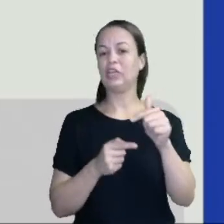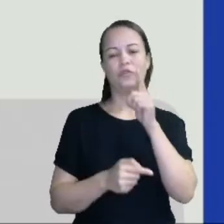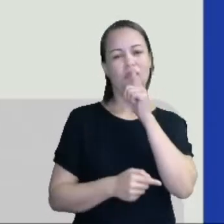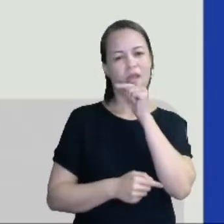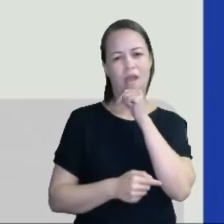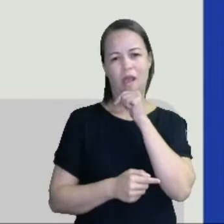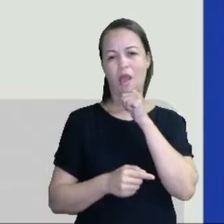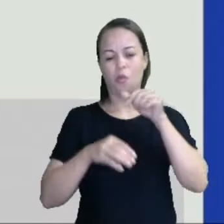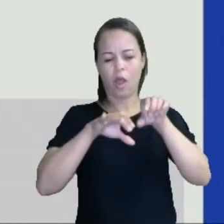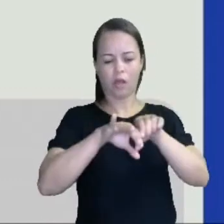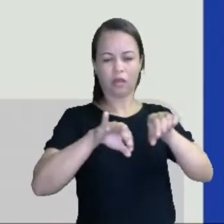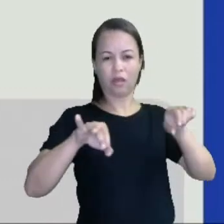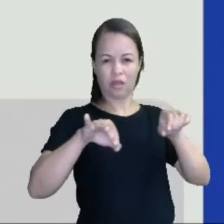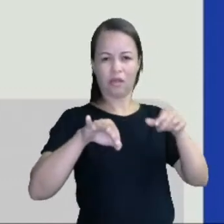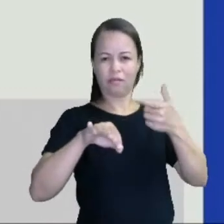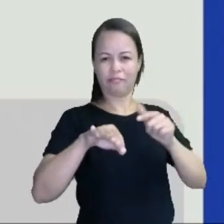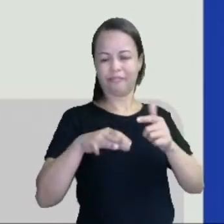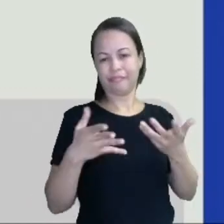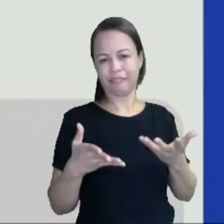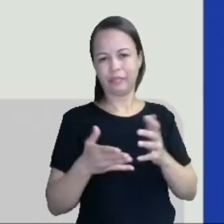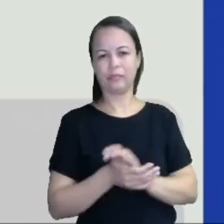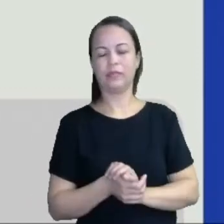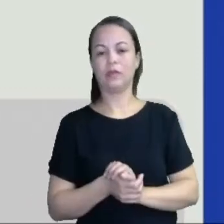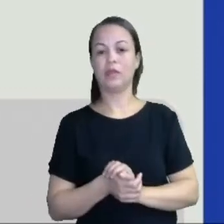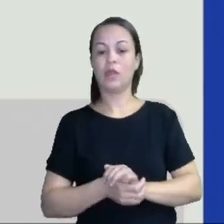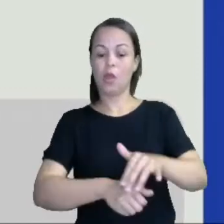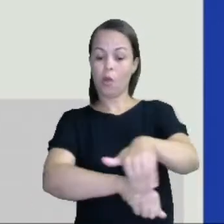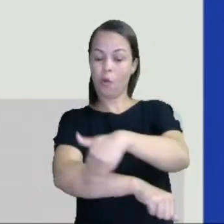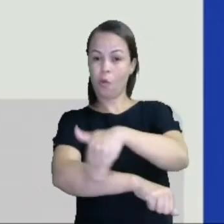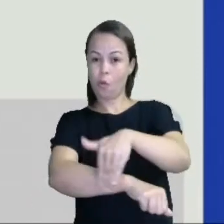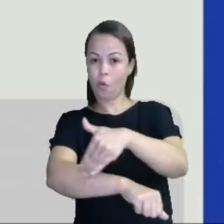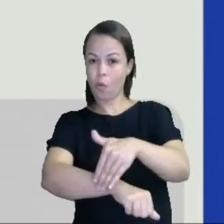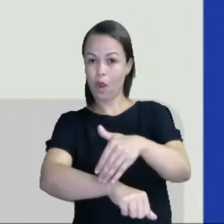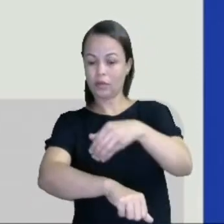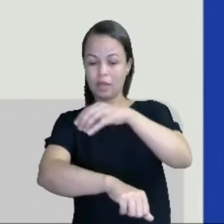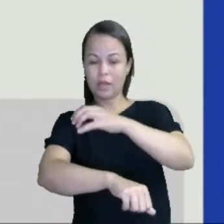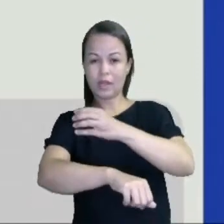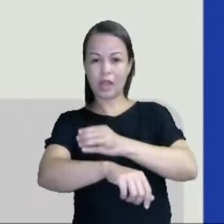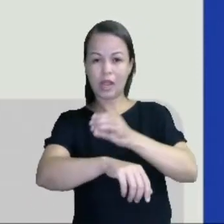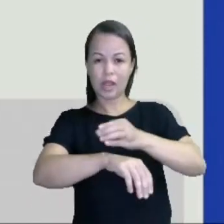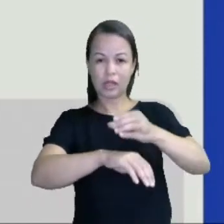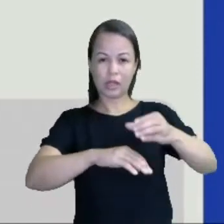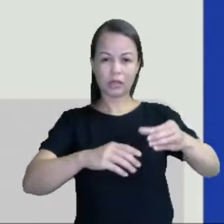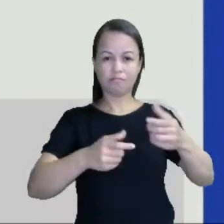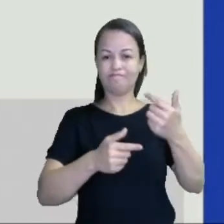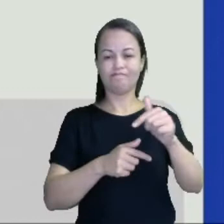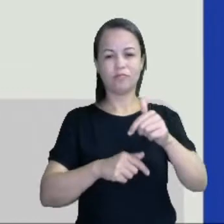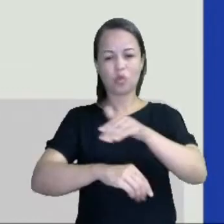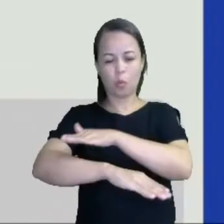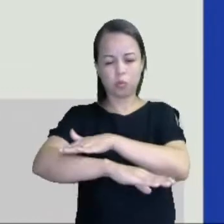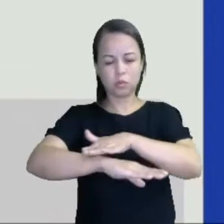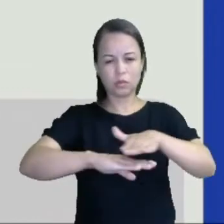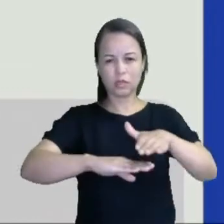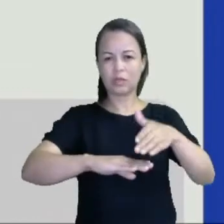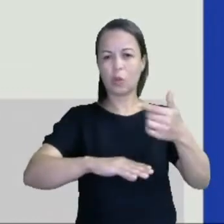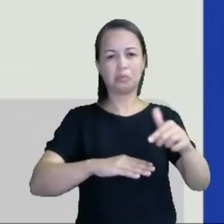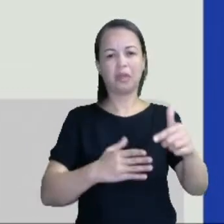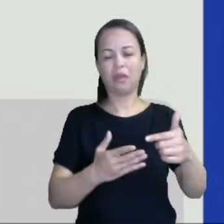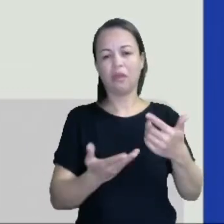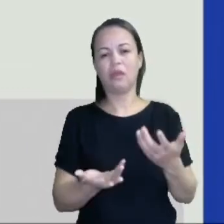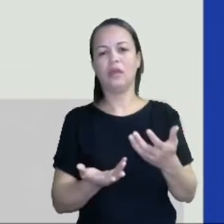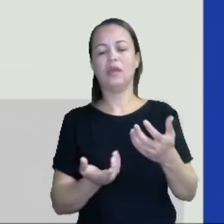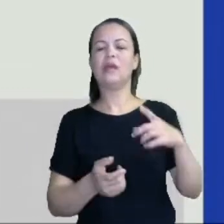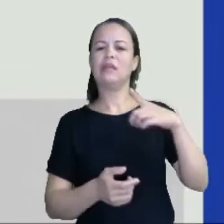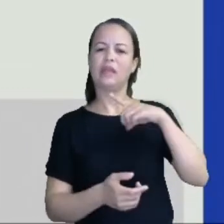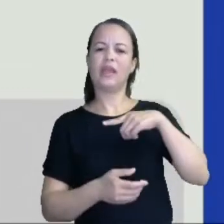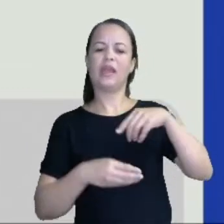água é muito precário. Ruas sem calçamento ou pavimentação asfáltica, certo? Que é aquelas estradas ainda de barro,